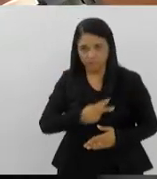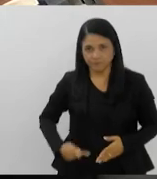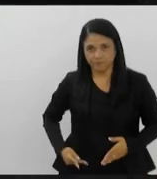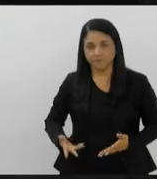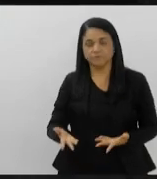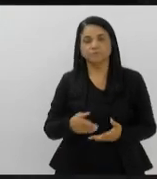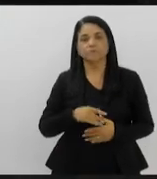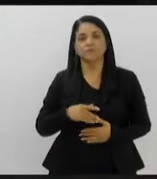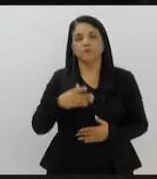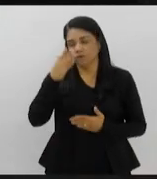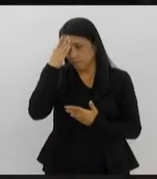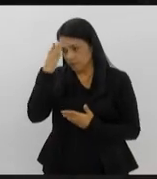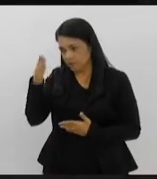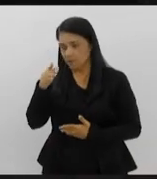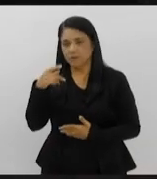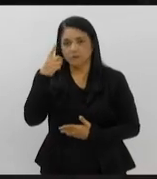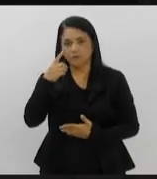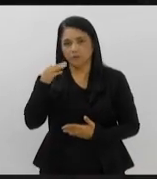Obrigada, Felipe Pobel.